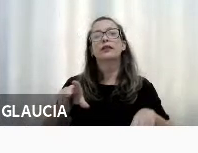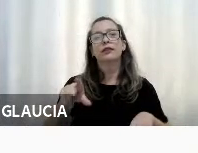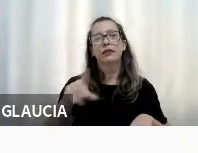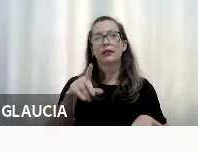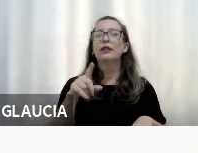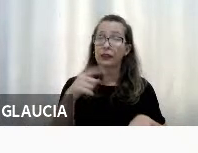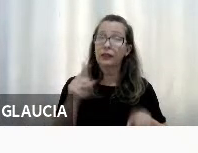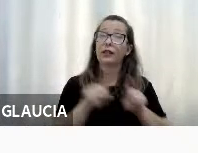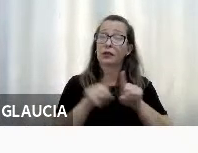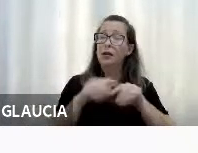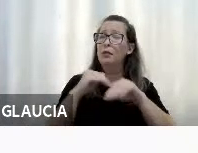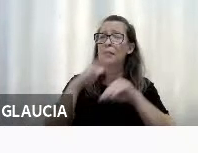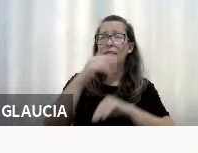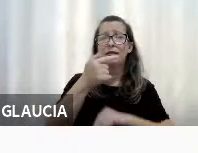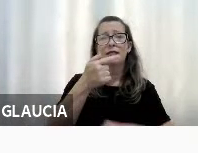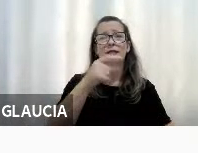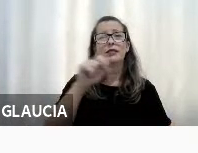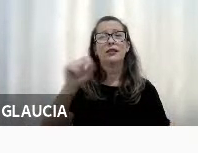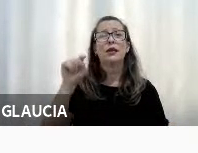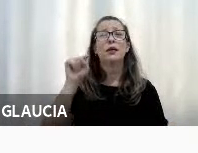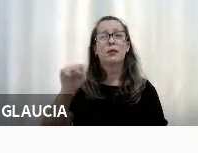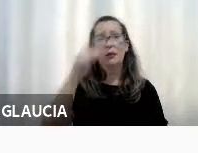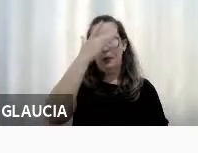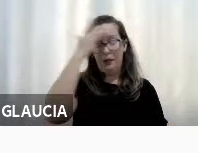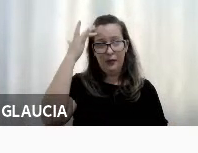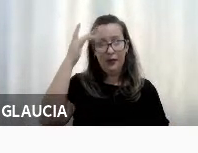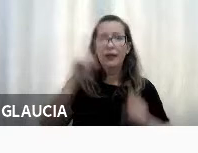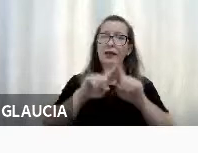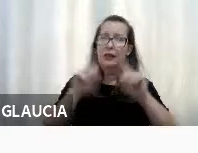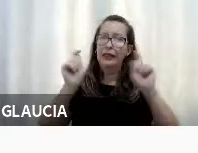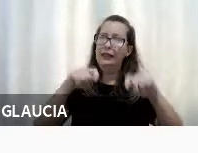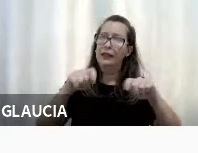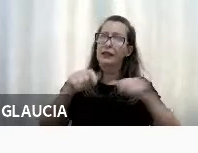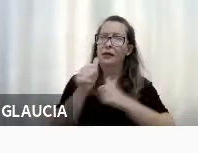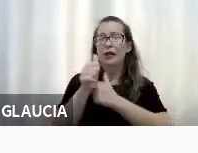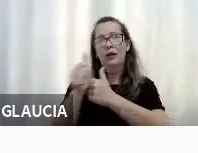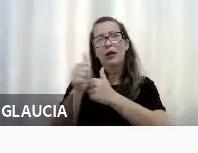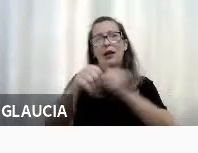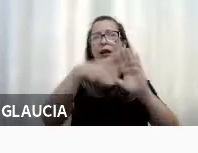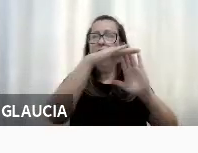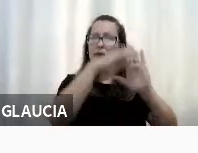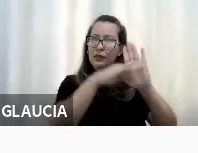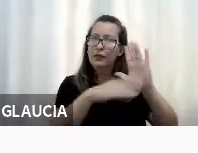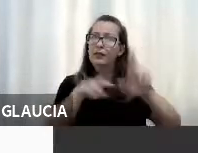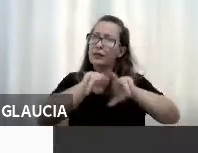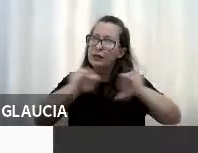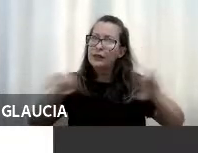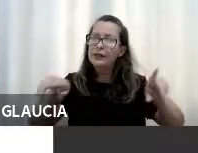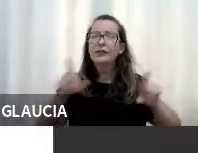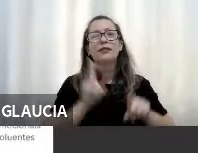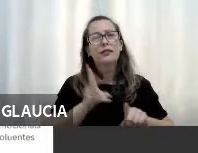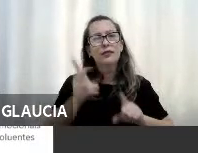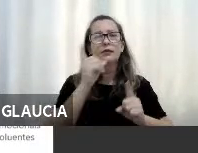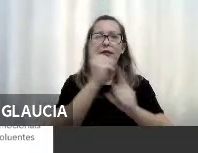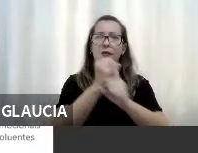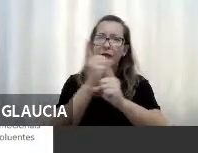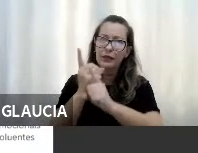mais de 700 mil pessoas, então também dá para acompanhar essa programação diversa e sempre encontrar a Universciência